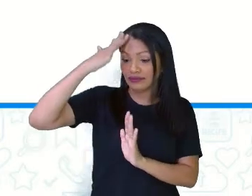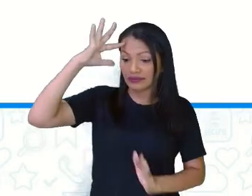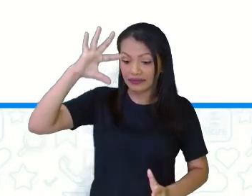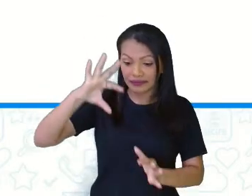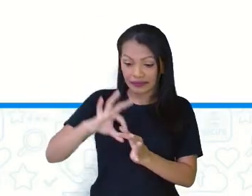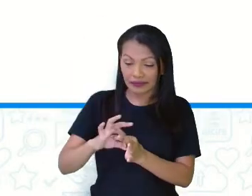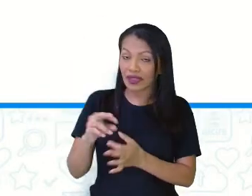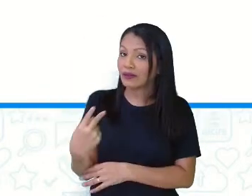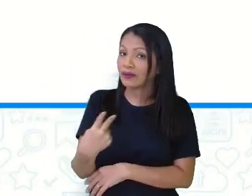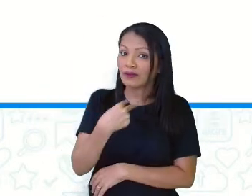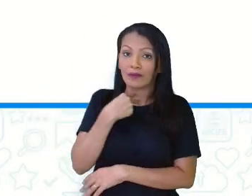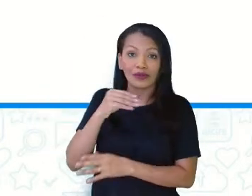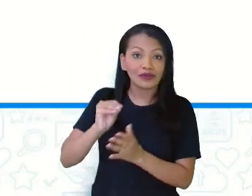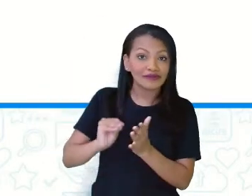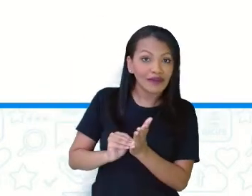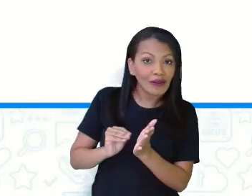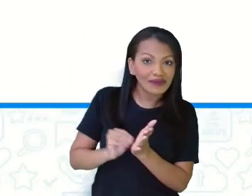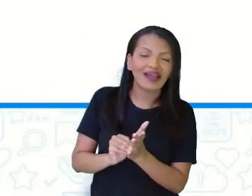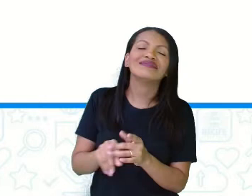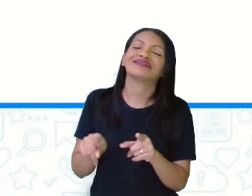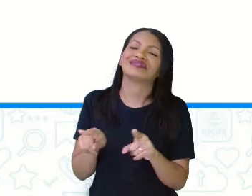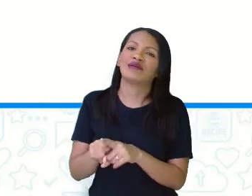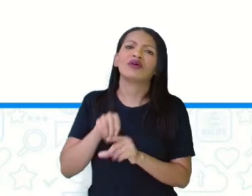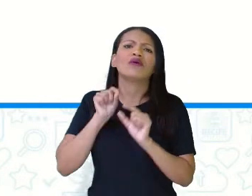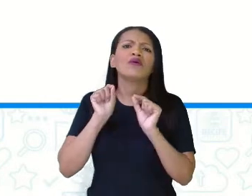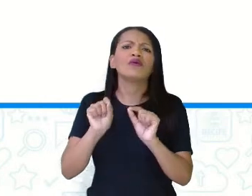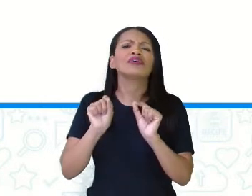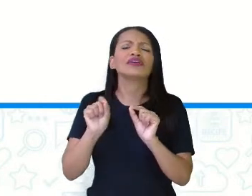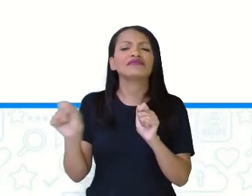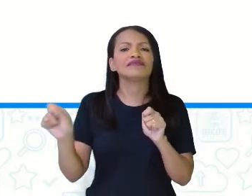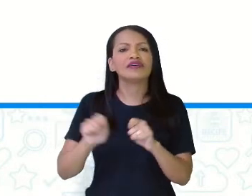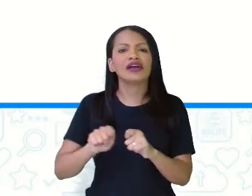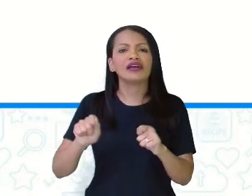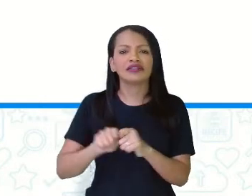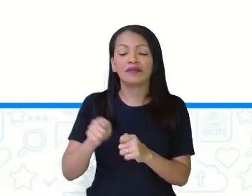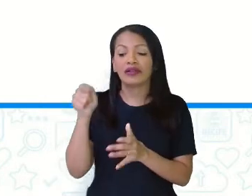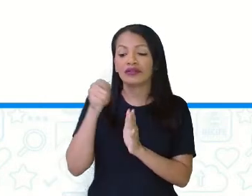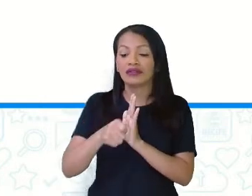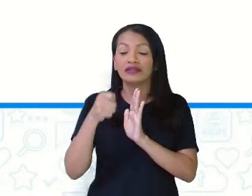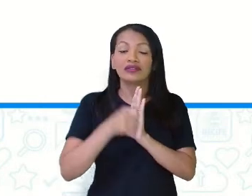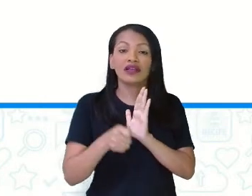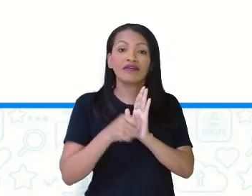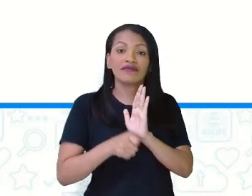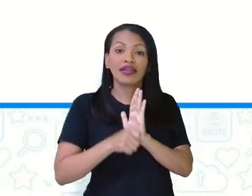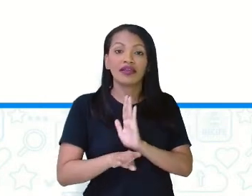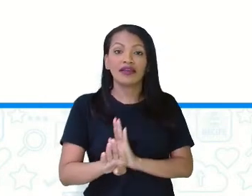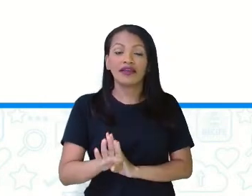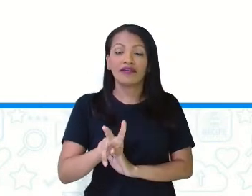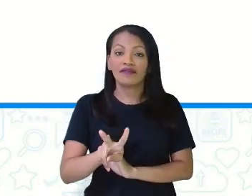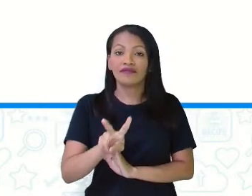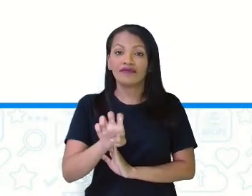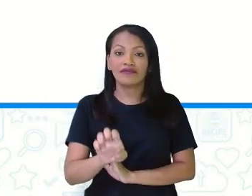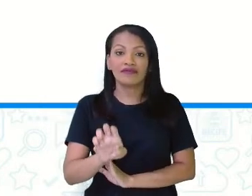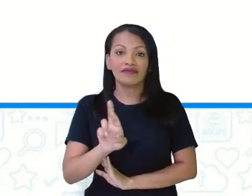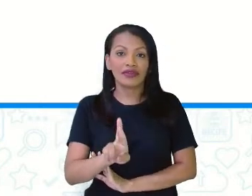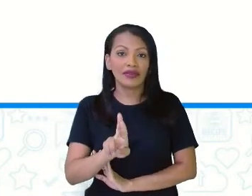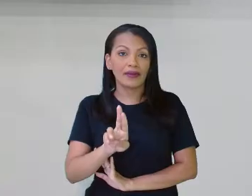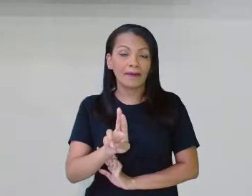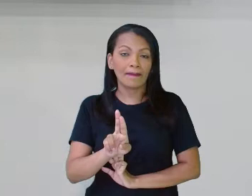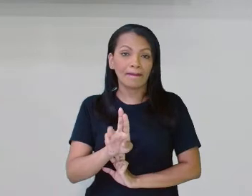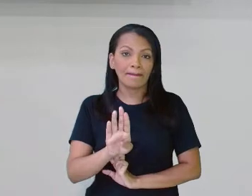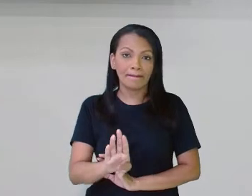Não pode faltar. E o que fazer para escrever um verbete? O que é que nós devemos observar? O que é que a